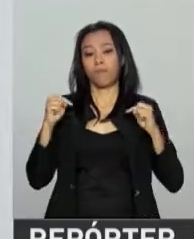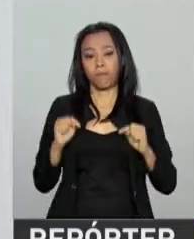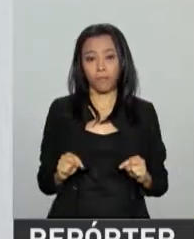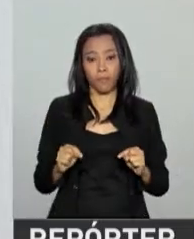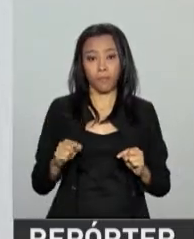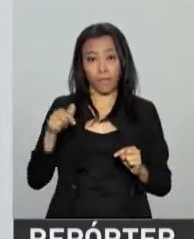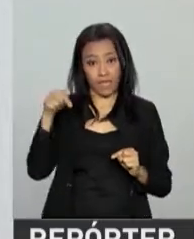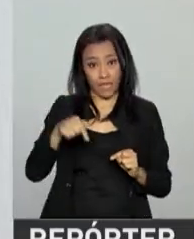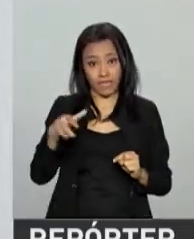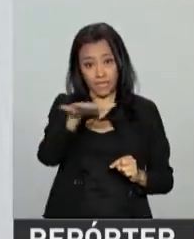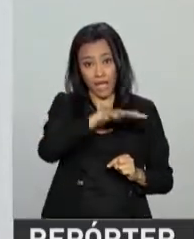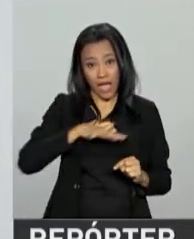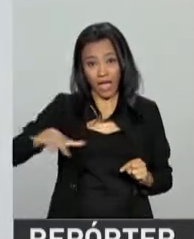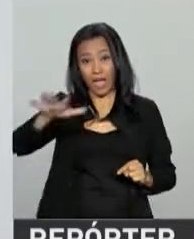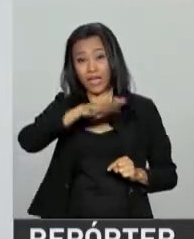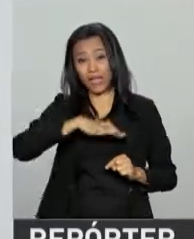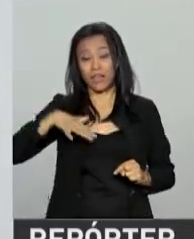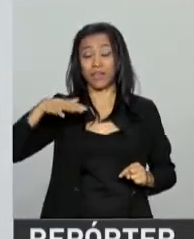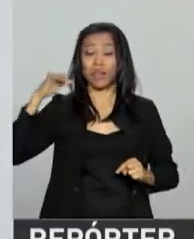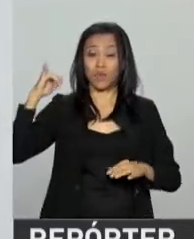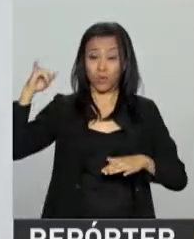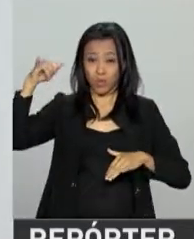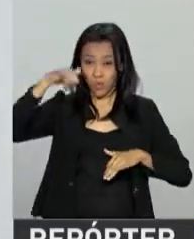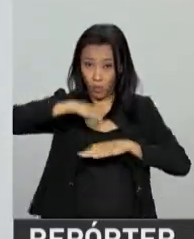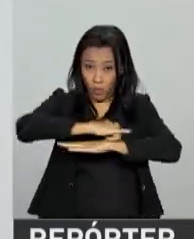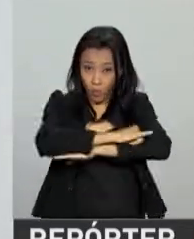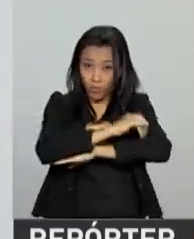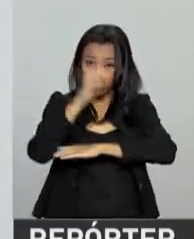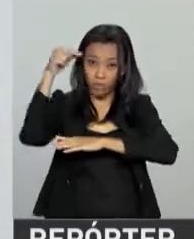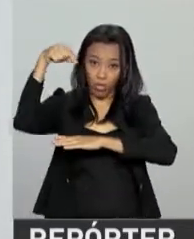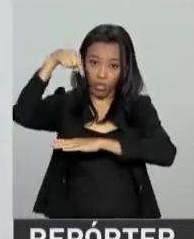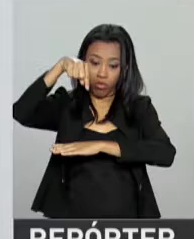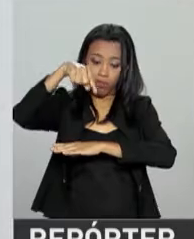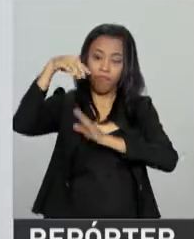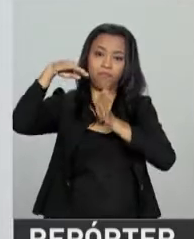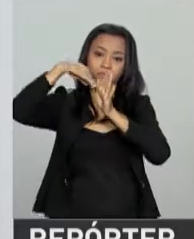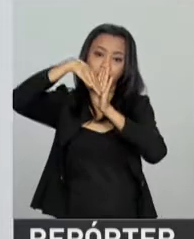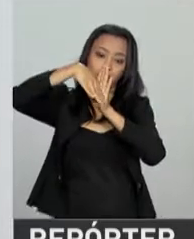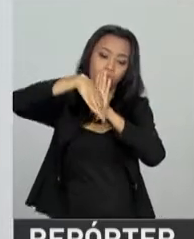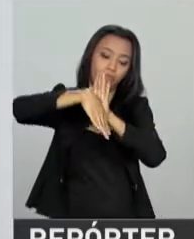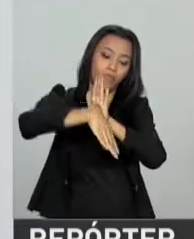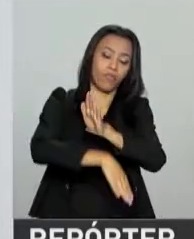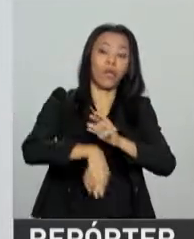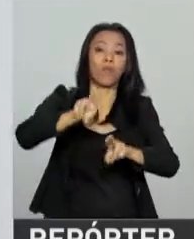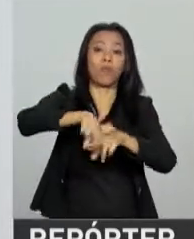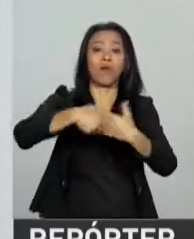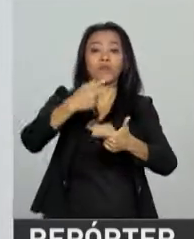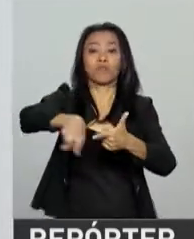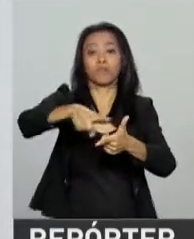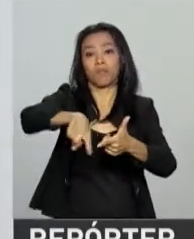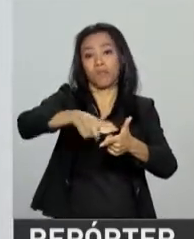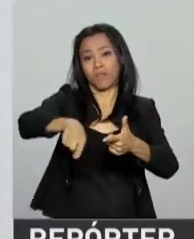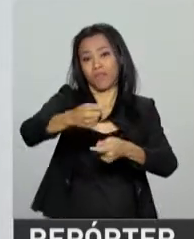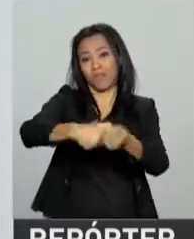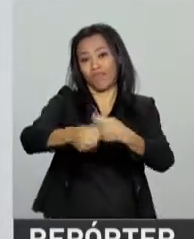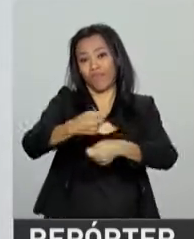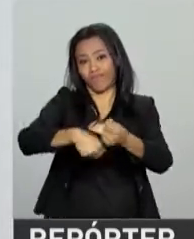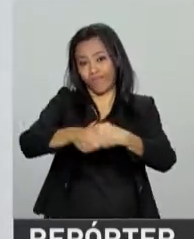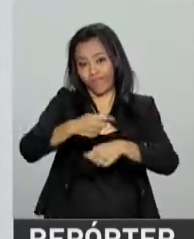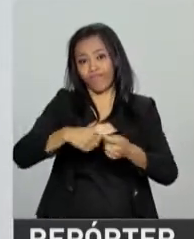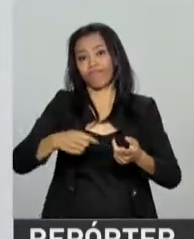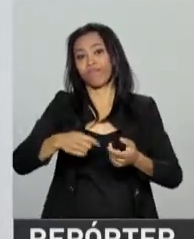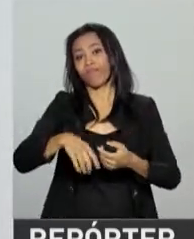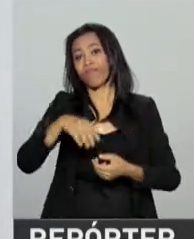queda é muito acentuada por conta da crise econômica é e 18 foram 18 meses de quedas